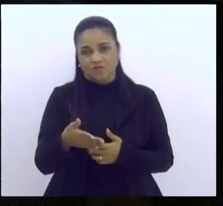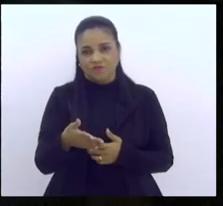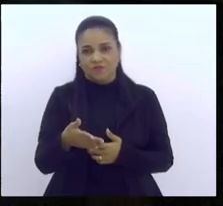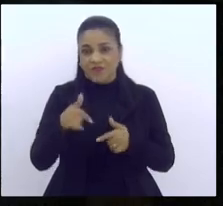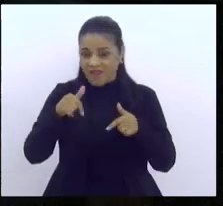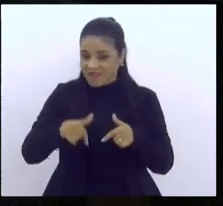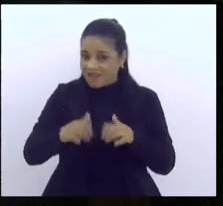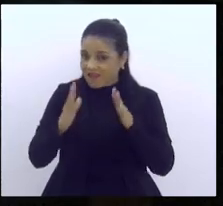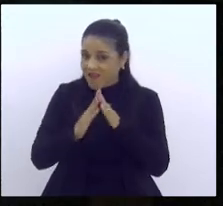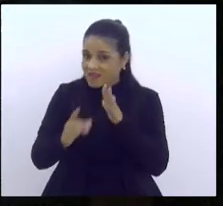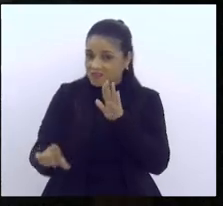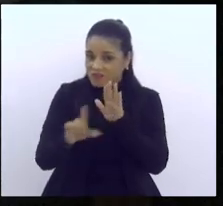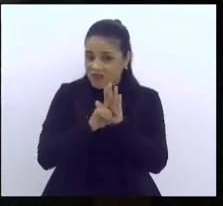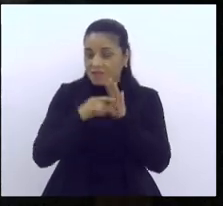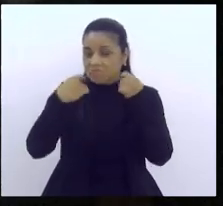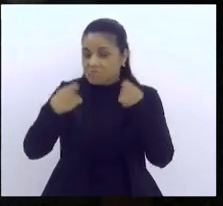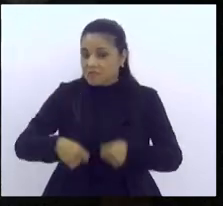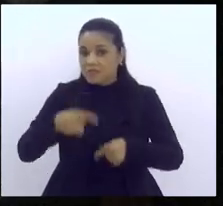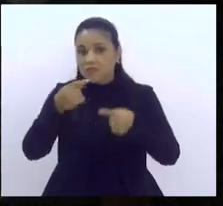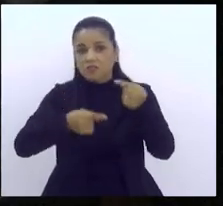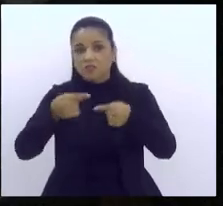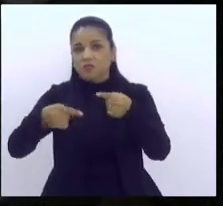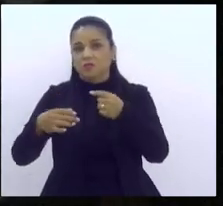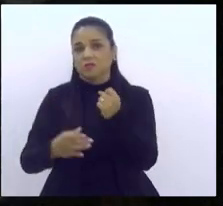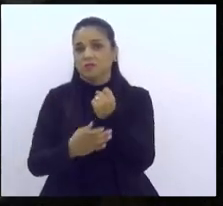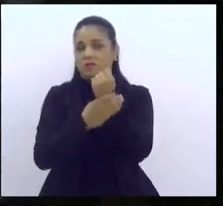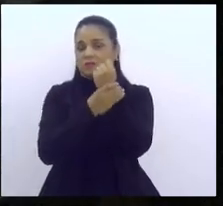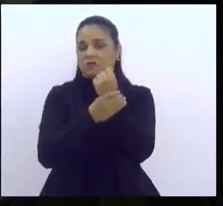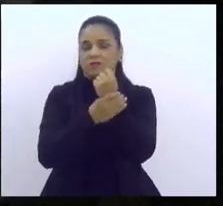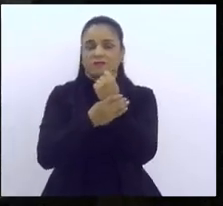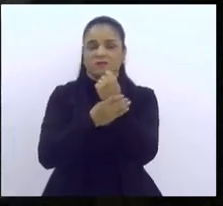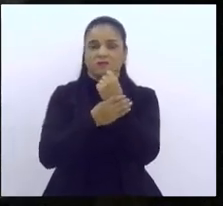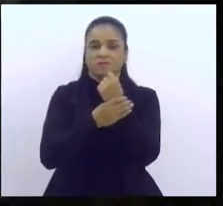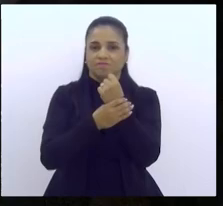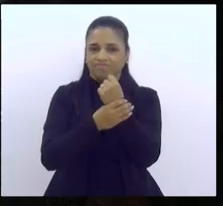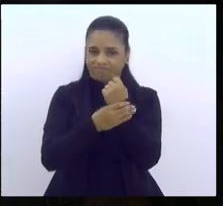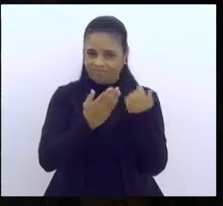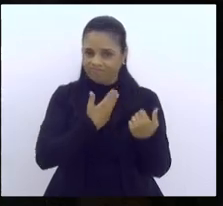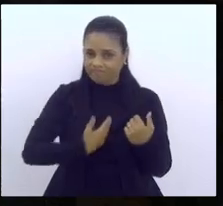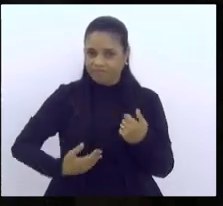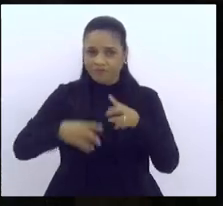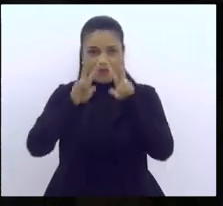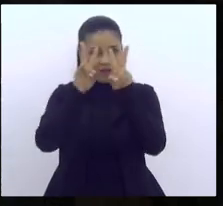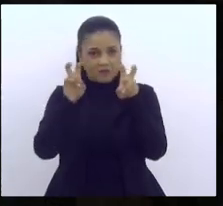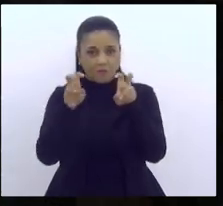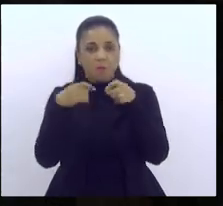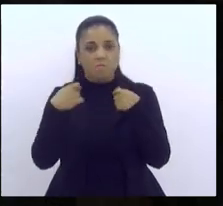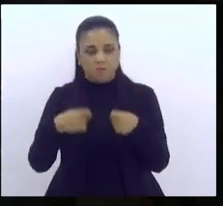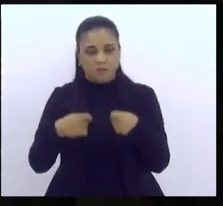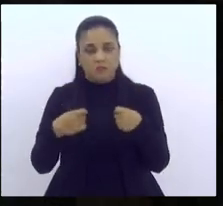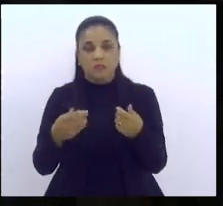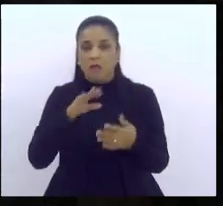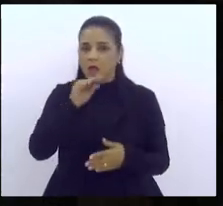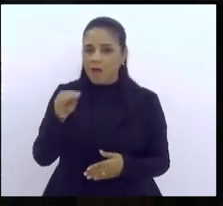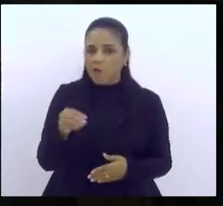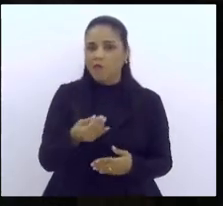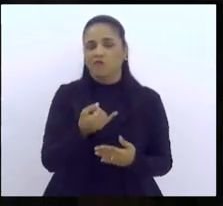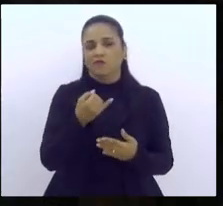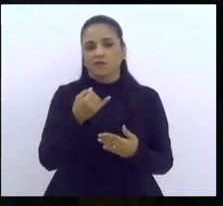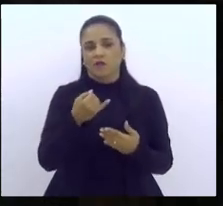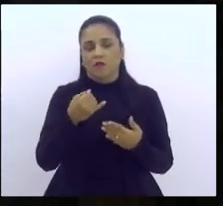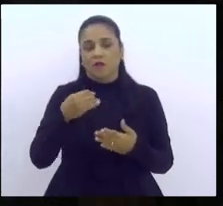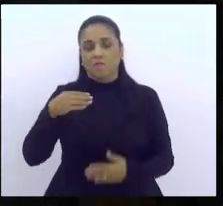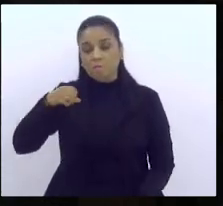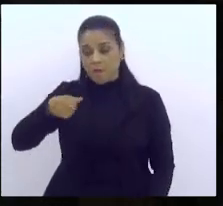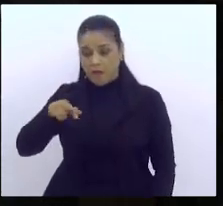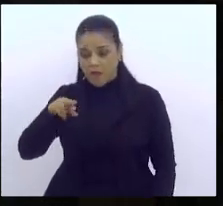casa aqui tem que discutir, sim, tem que discutir esse tema da segurança, temos que aproveitar, vamos dizer assim, a capacidade que a Marta Rocha